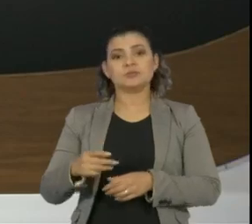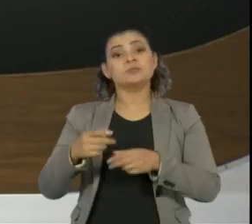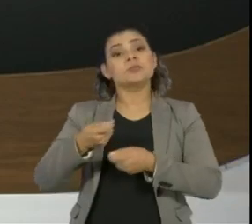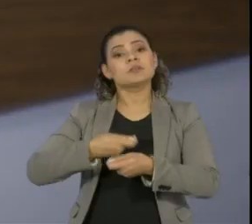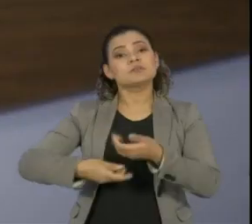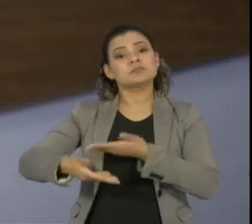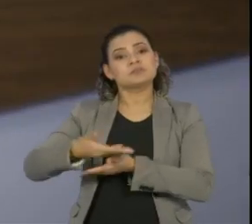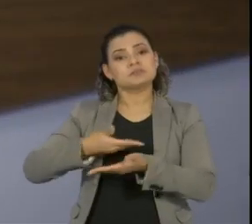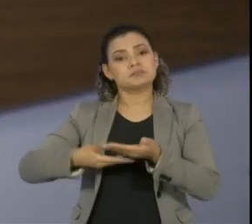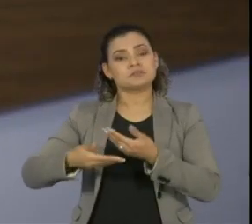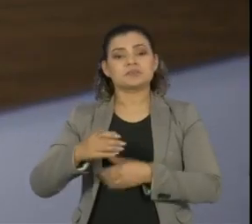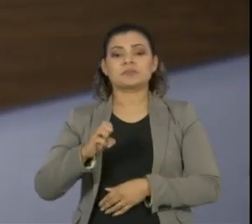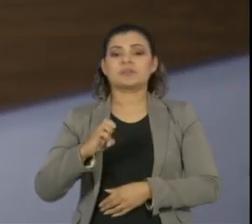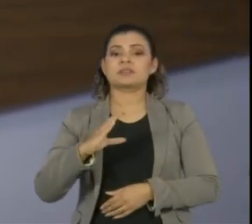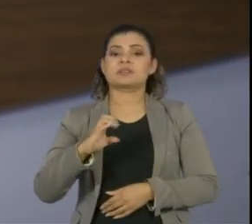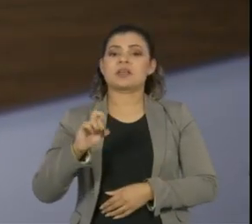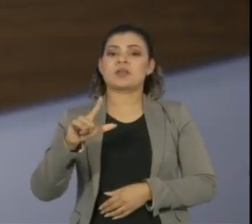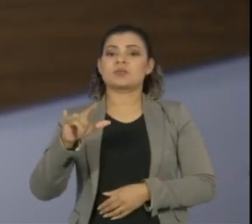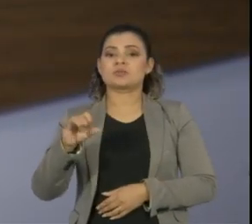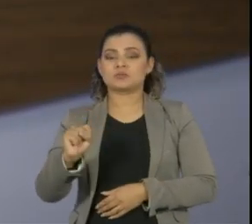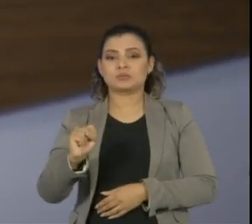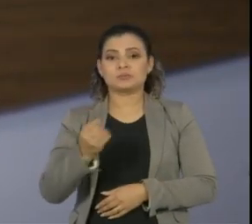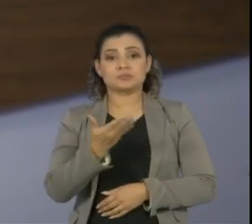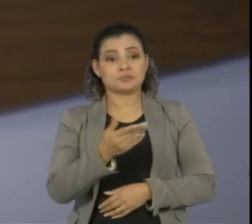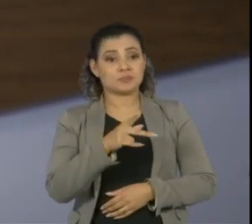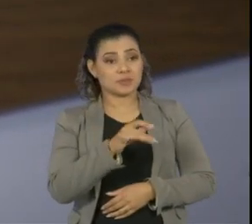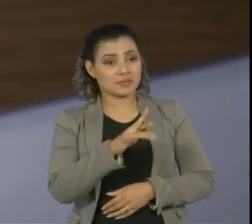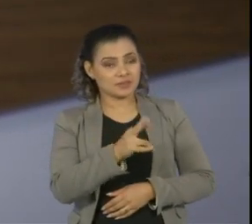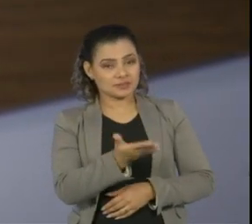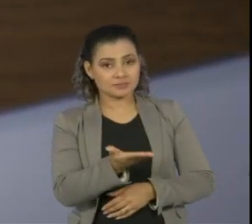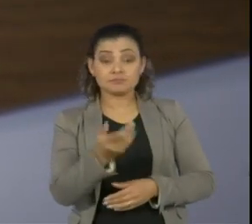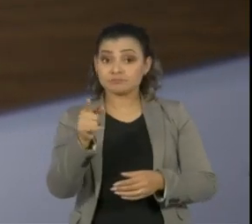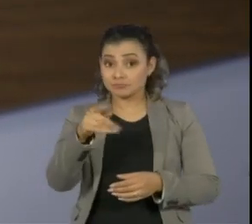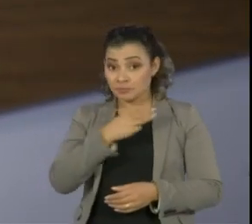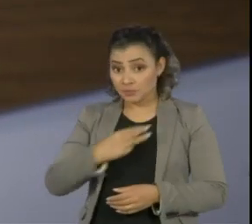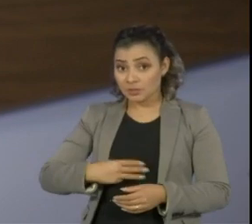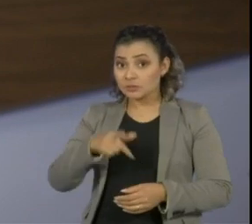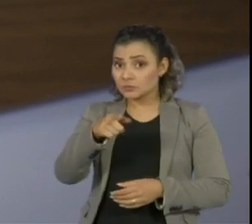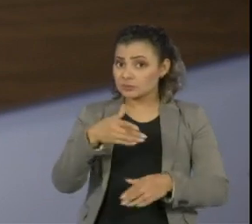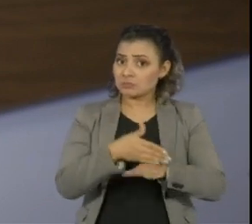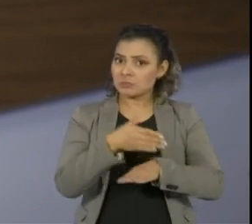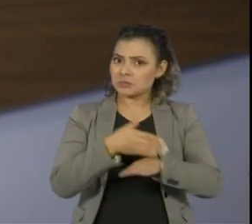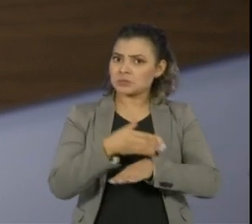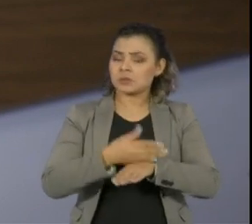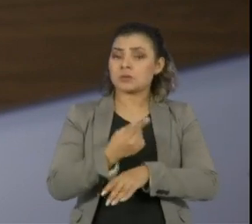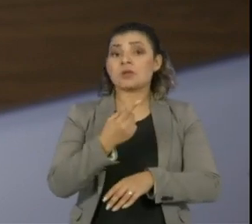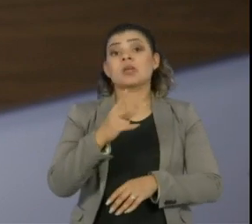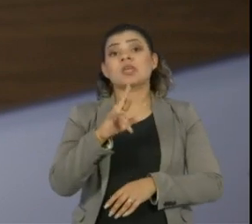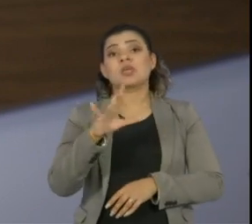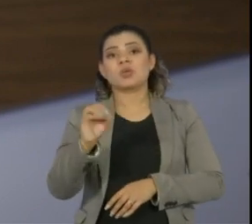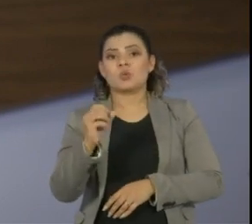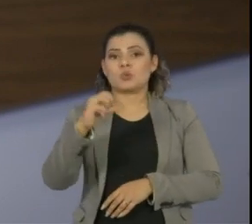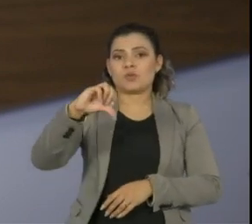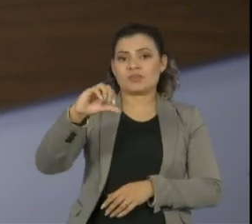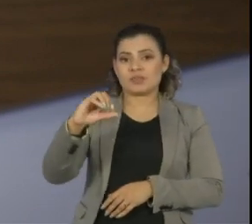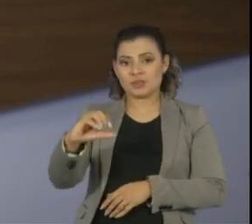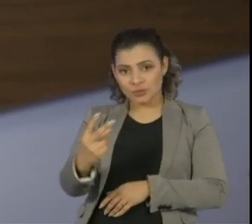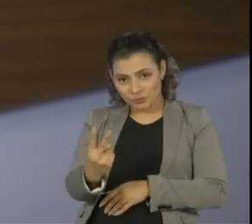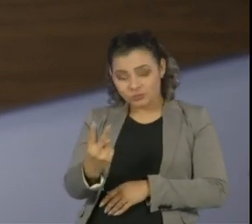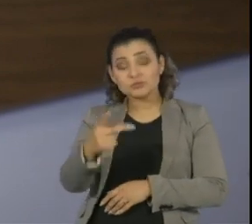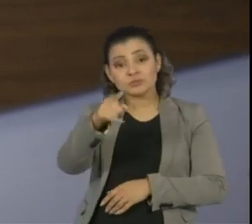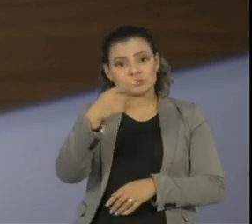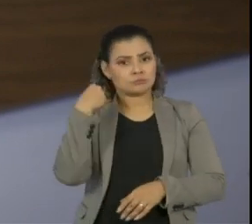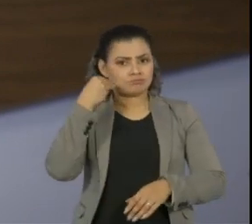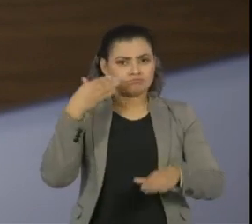o ministro senhor teve um papel essencial na organização da rio-92 a